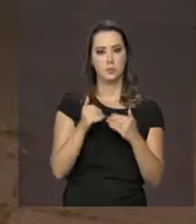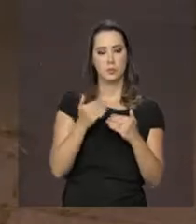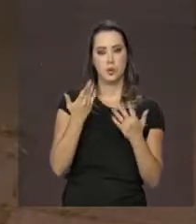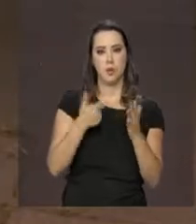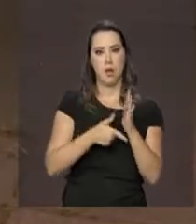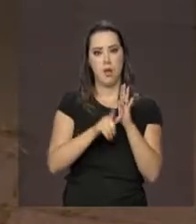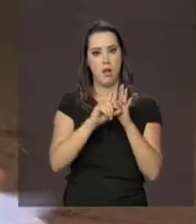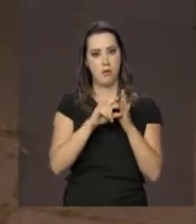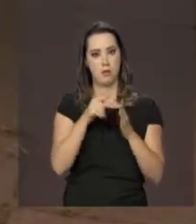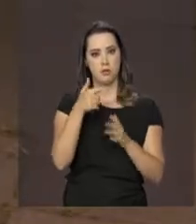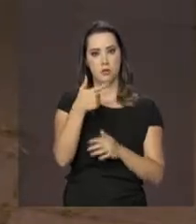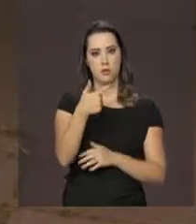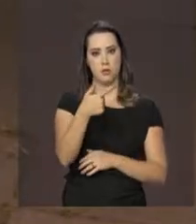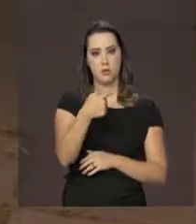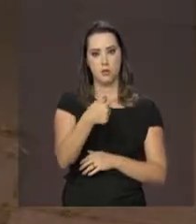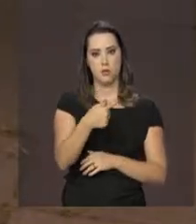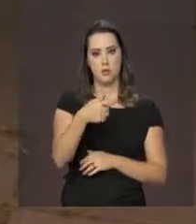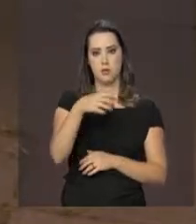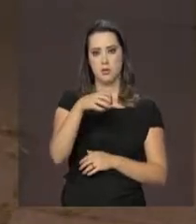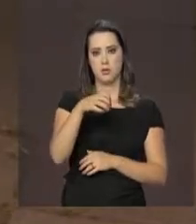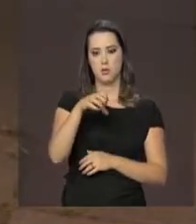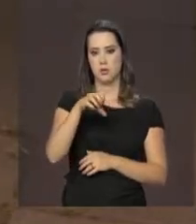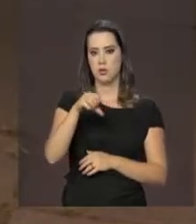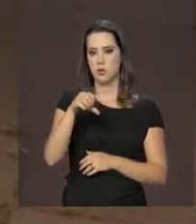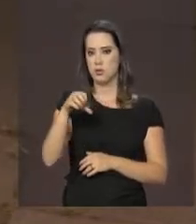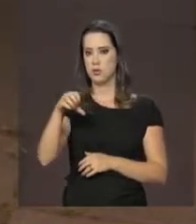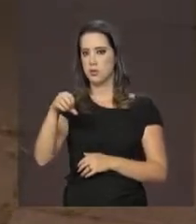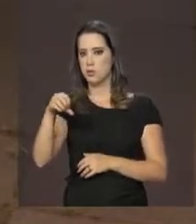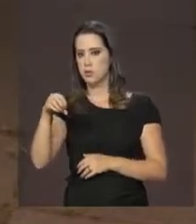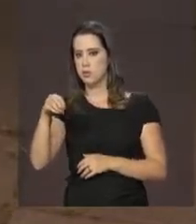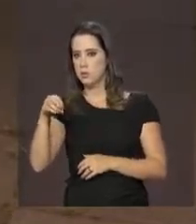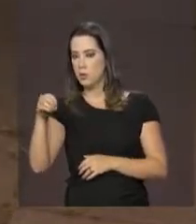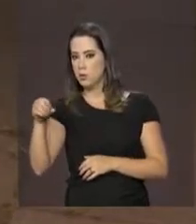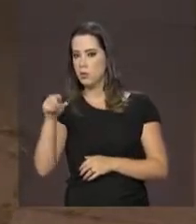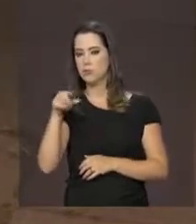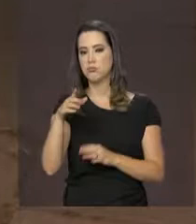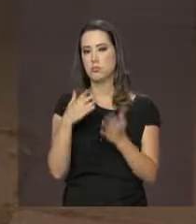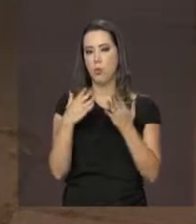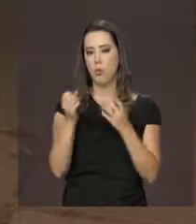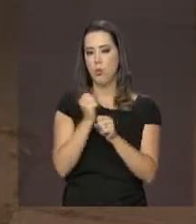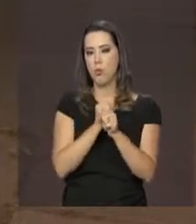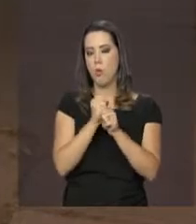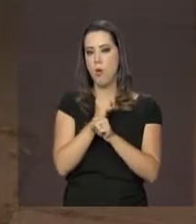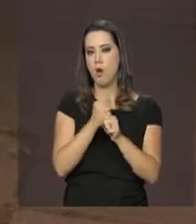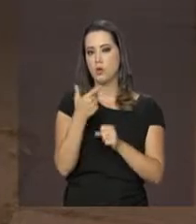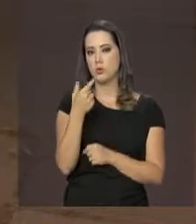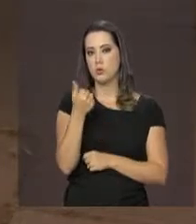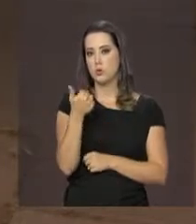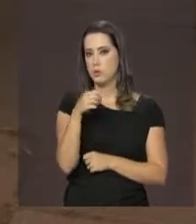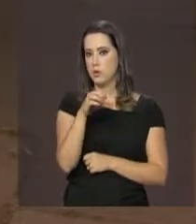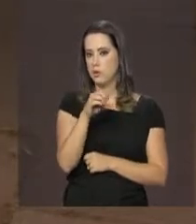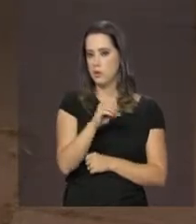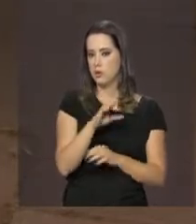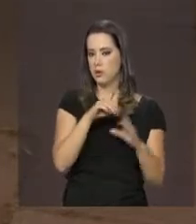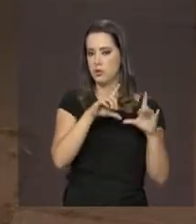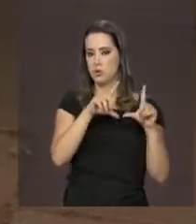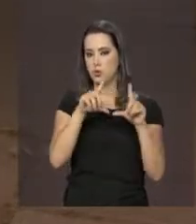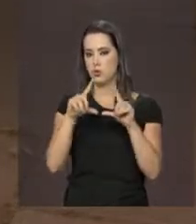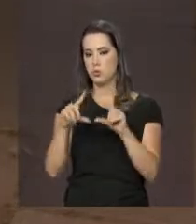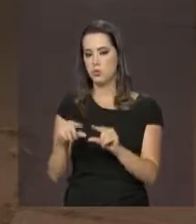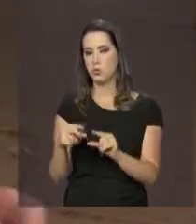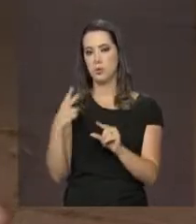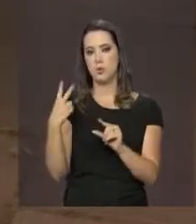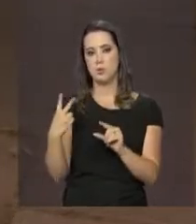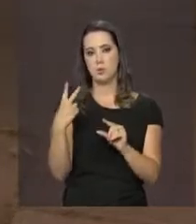7.900 contabilizados em 2010 ou seja uma queda de quase duas mil e duzentas mortes por ano